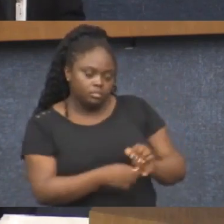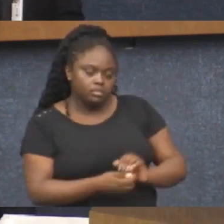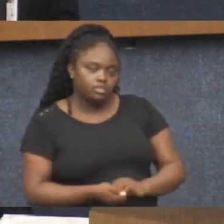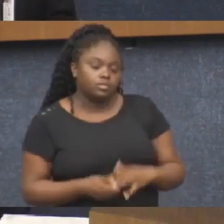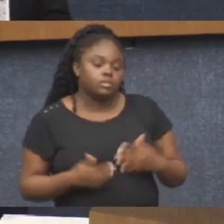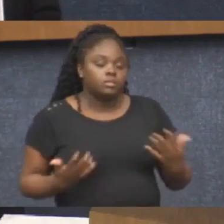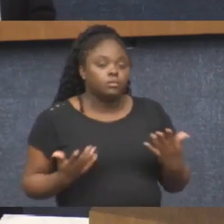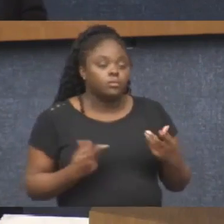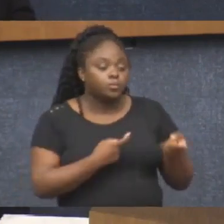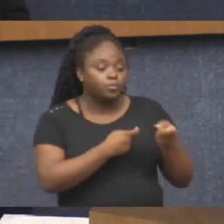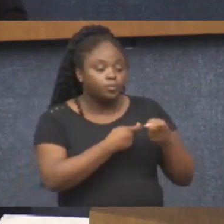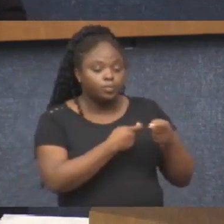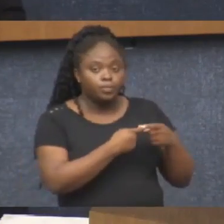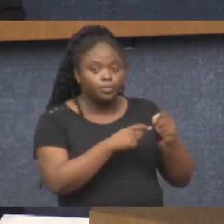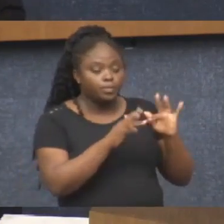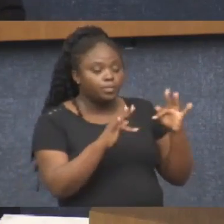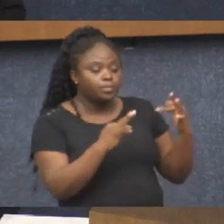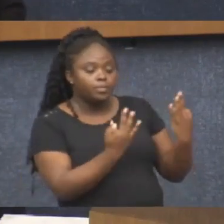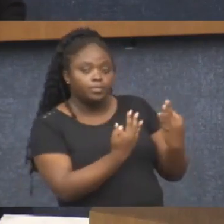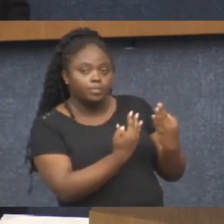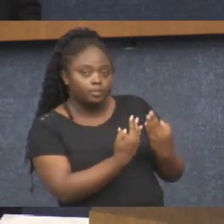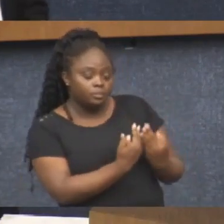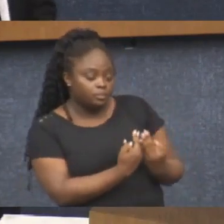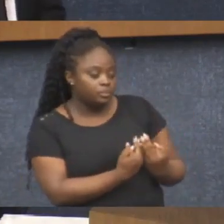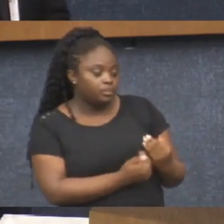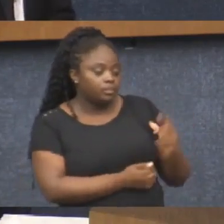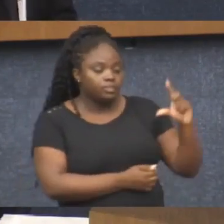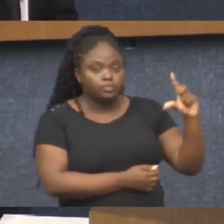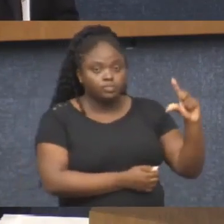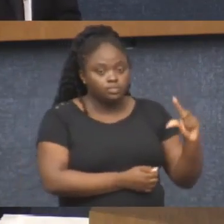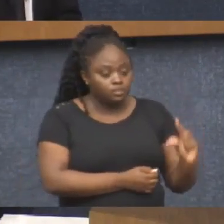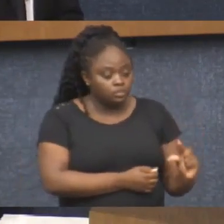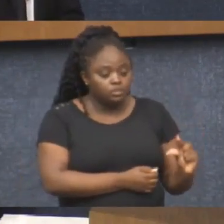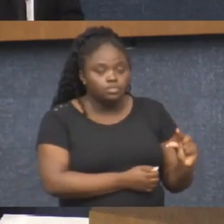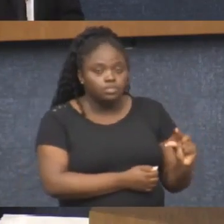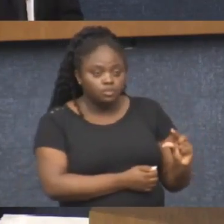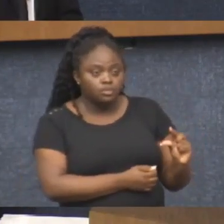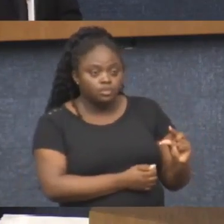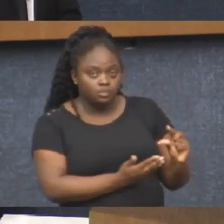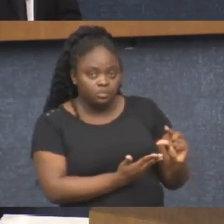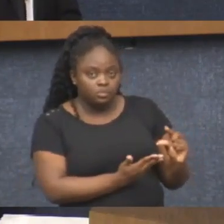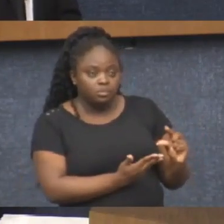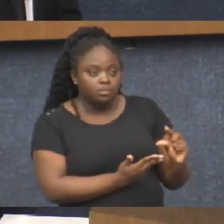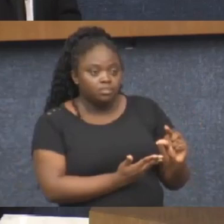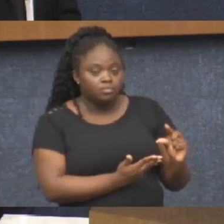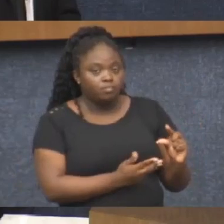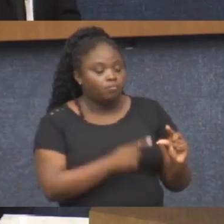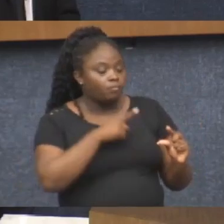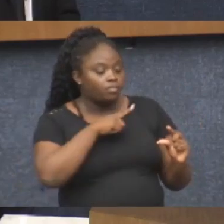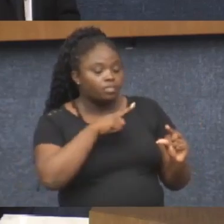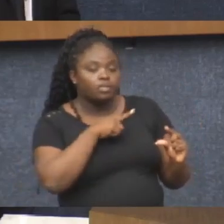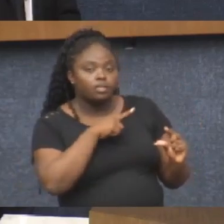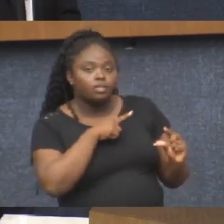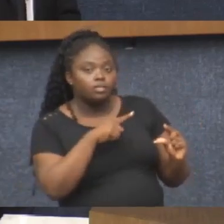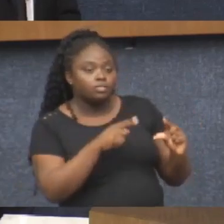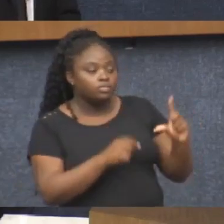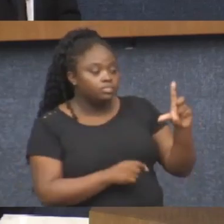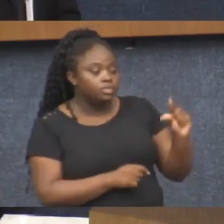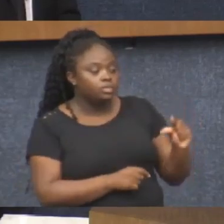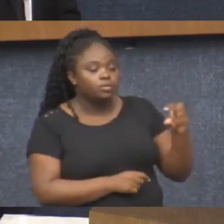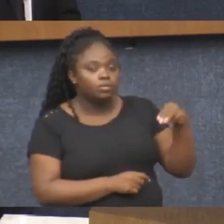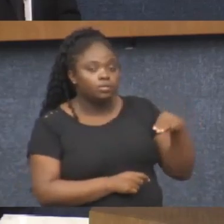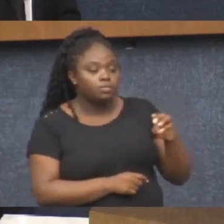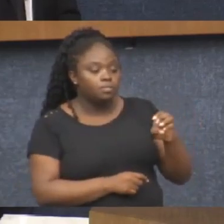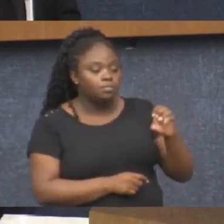os médicos de família são a menor parte da rede na sua distribuição e são os que têm a menor